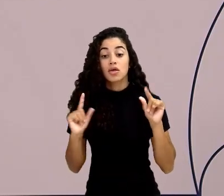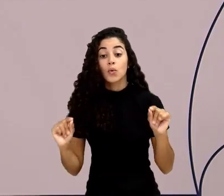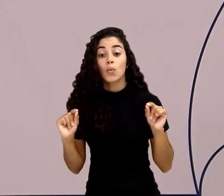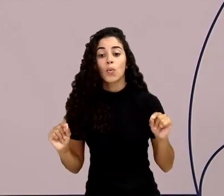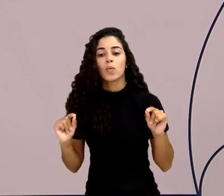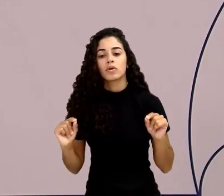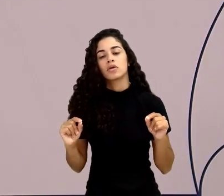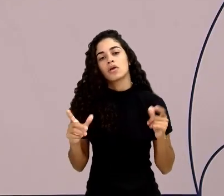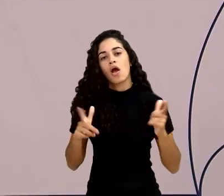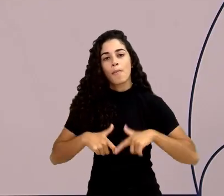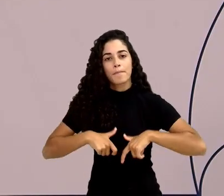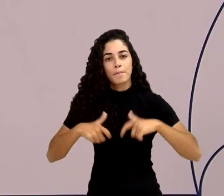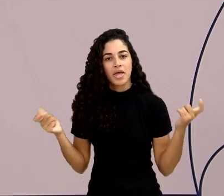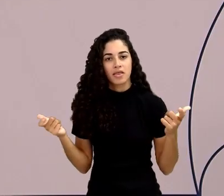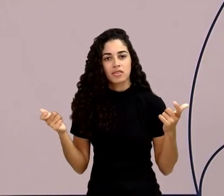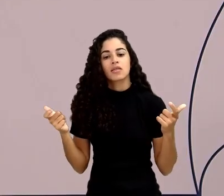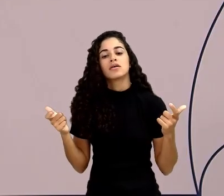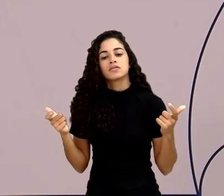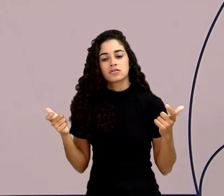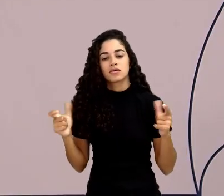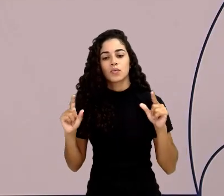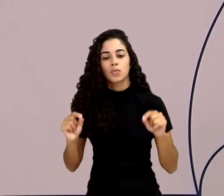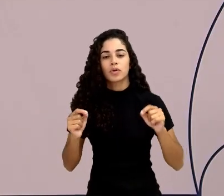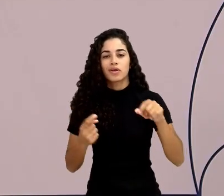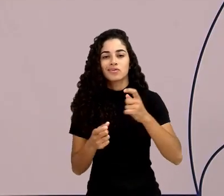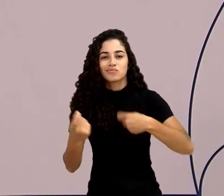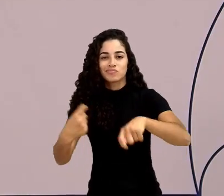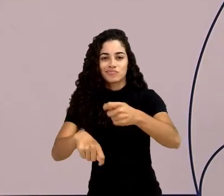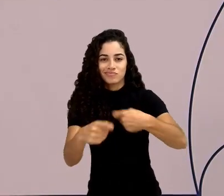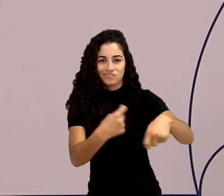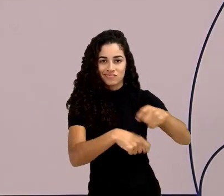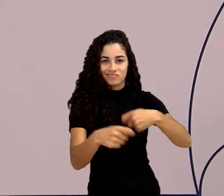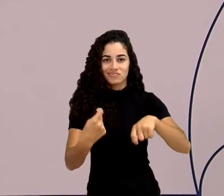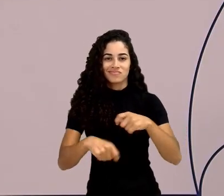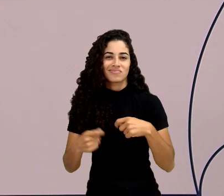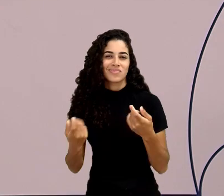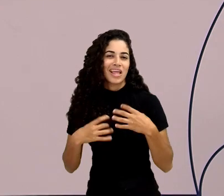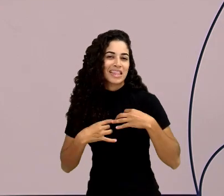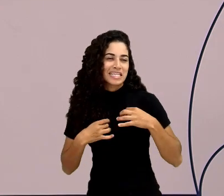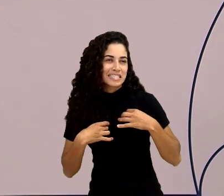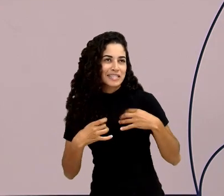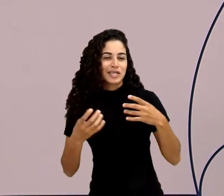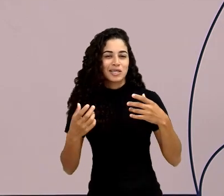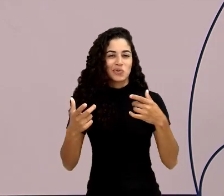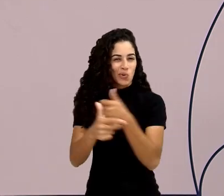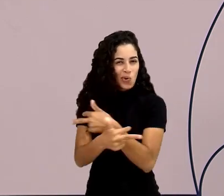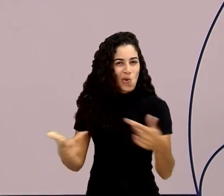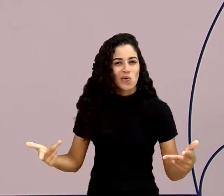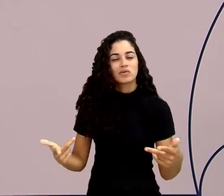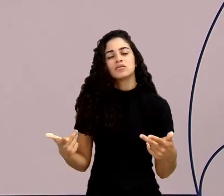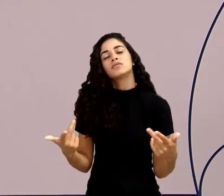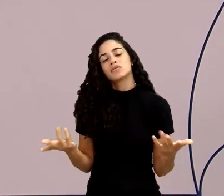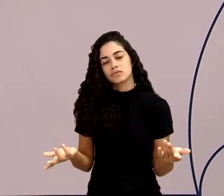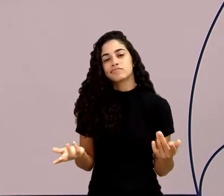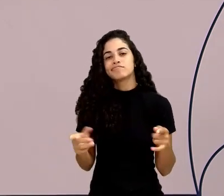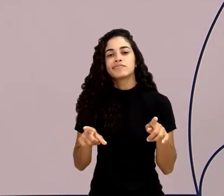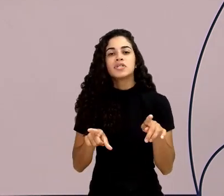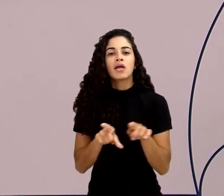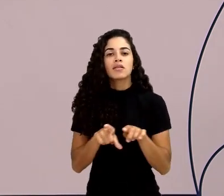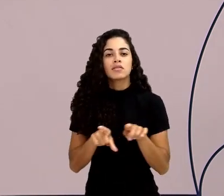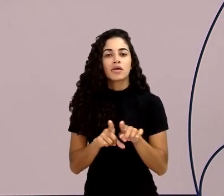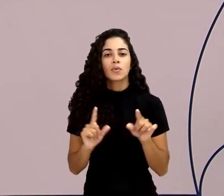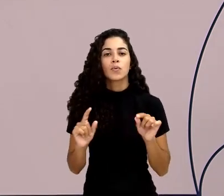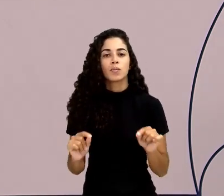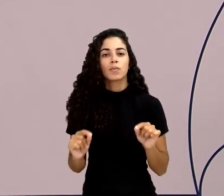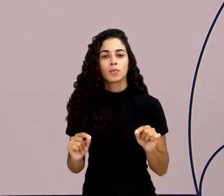intensificação das trocas comerciais de especiarias, tecidos e porcelanas, e tudo isso levando em consideração